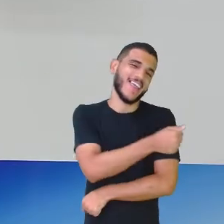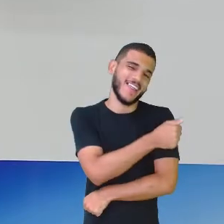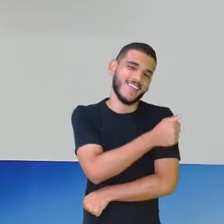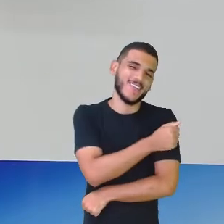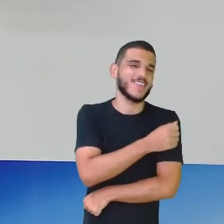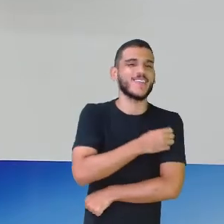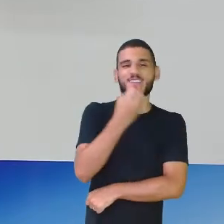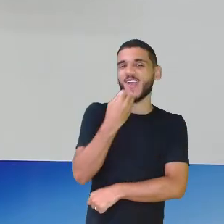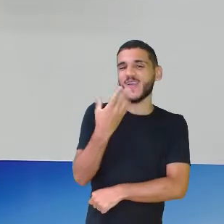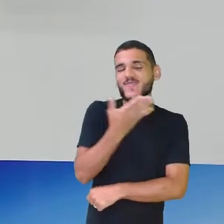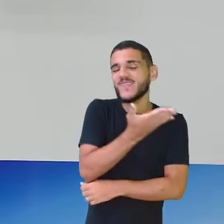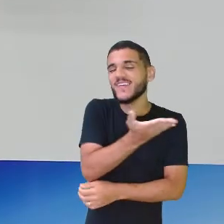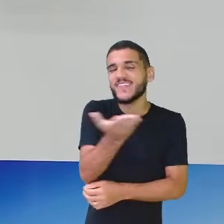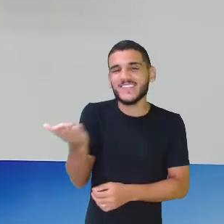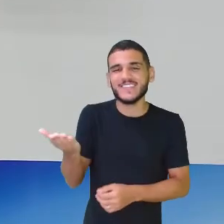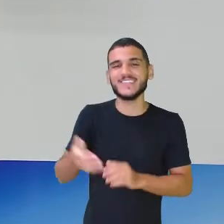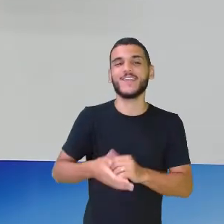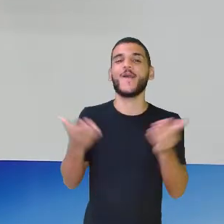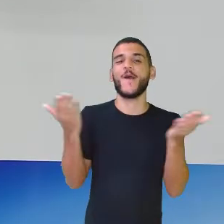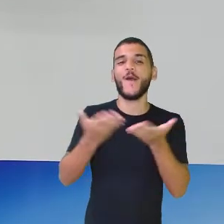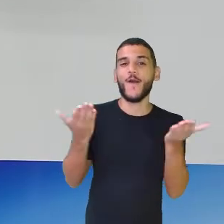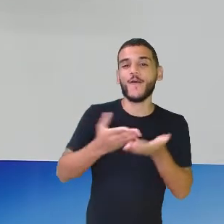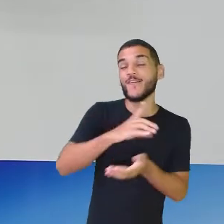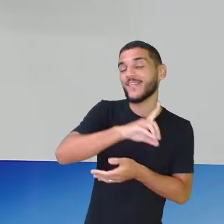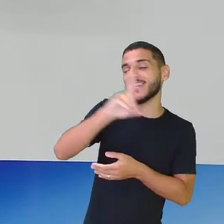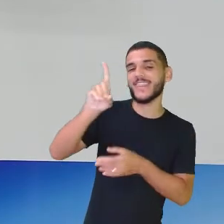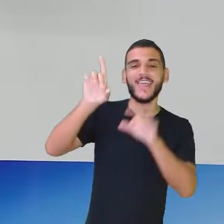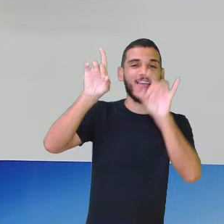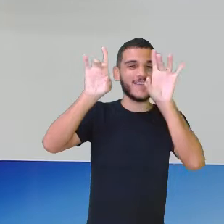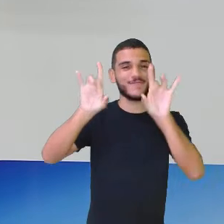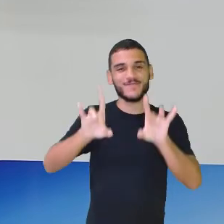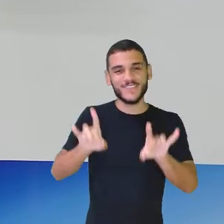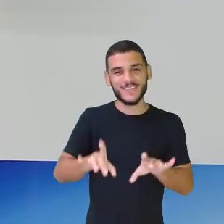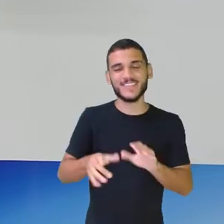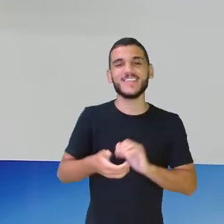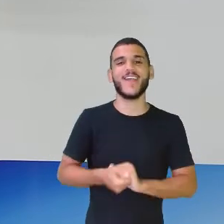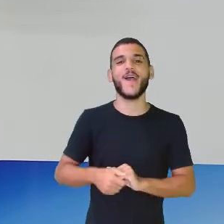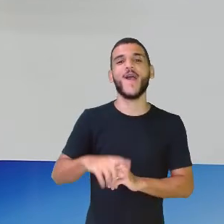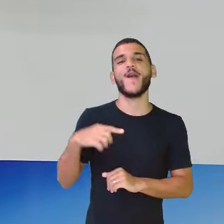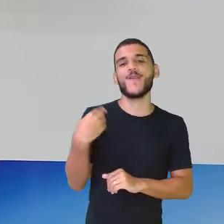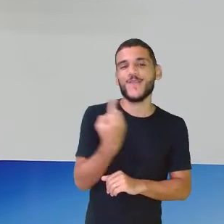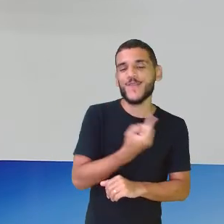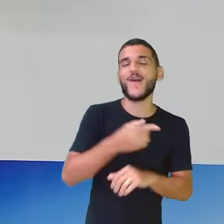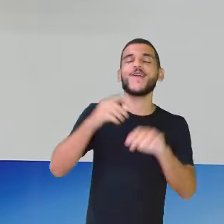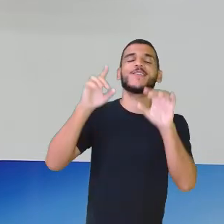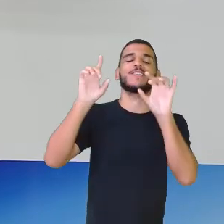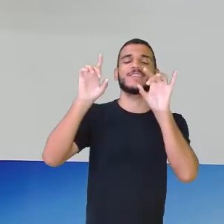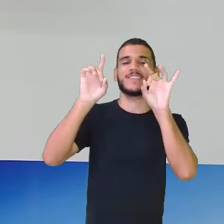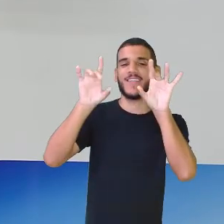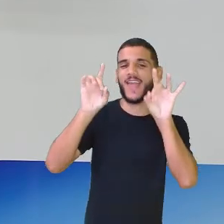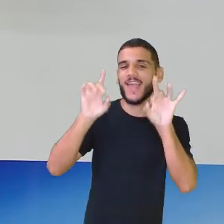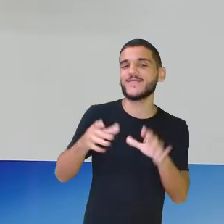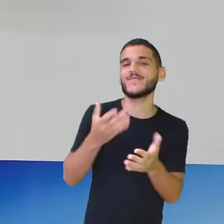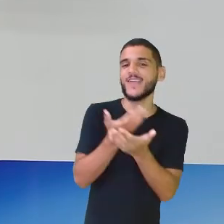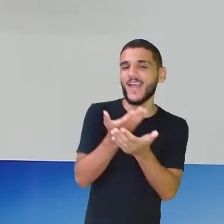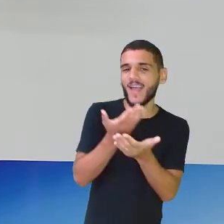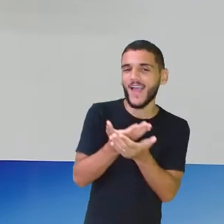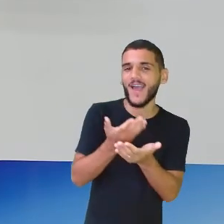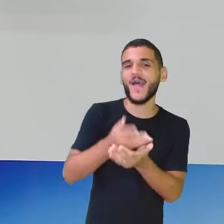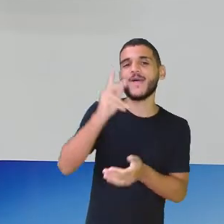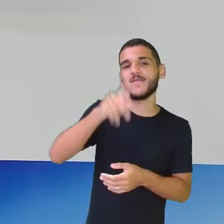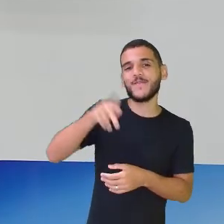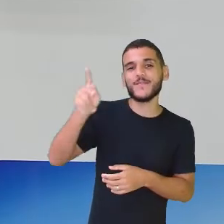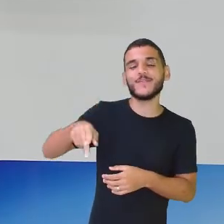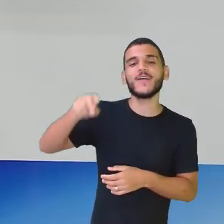estudantes! Tudo bem com vocês? E hoje é aquele dia especial, hein? Daquela nossa aula especial com a professora Nívia. E